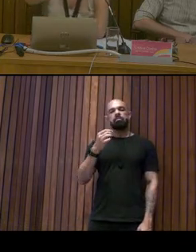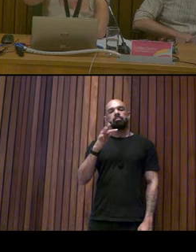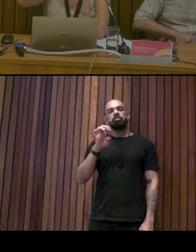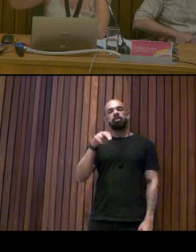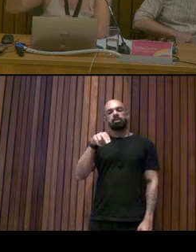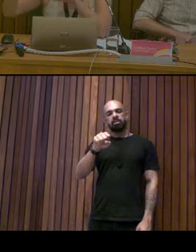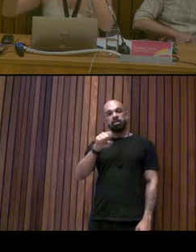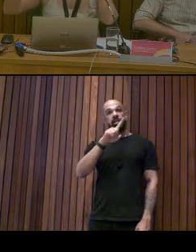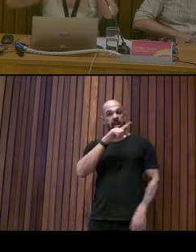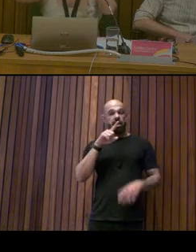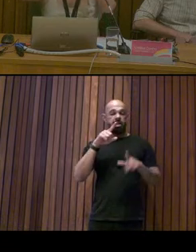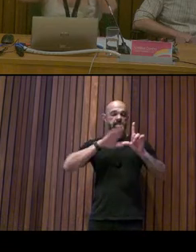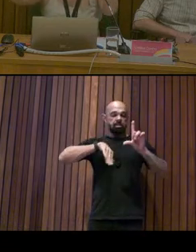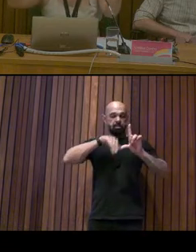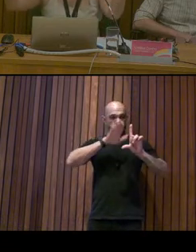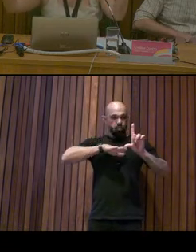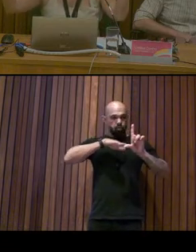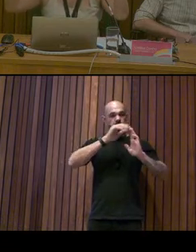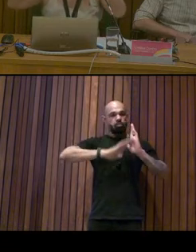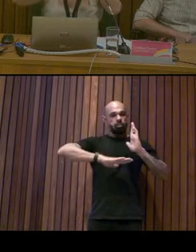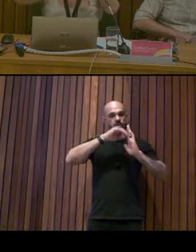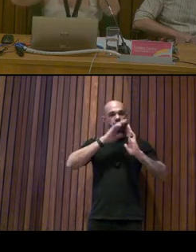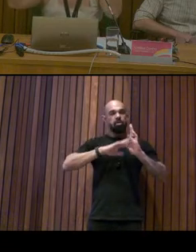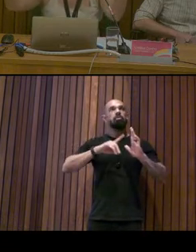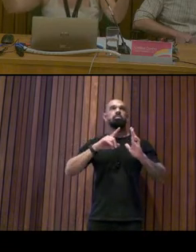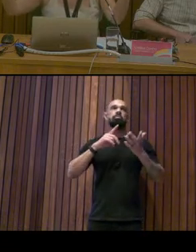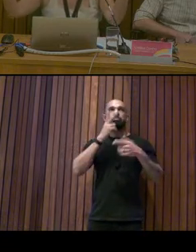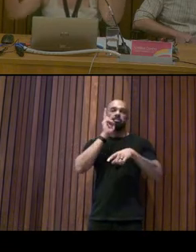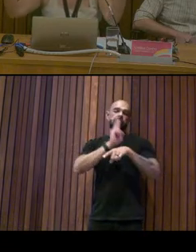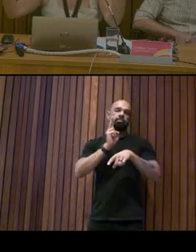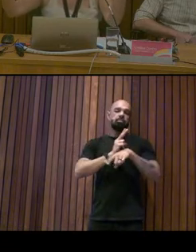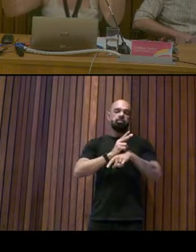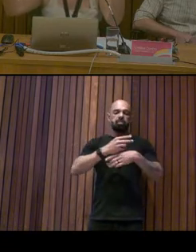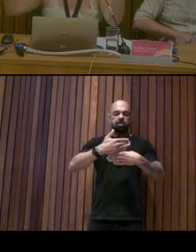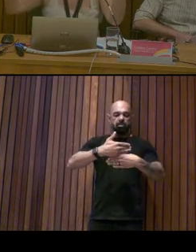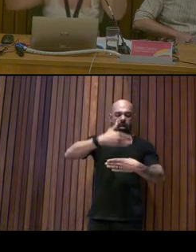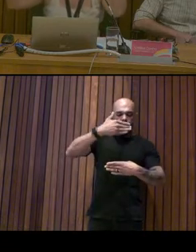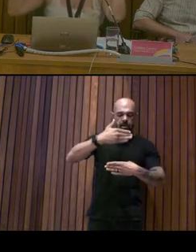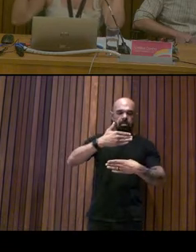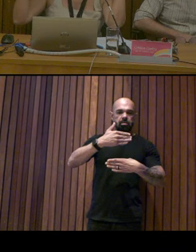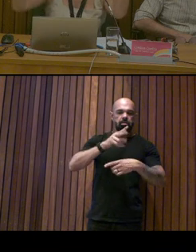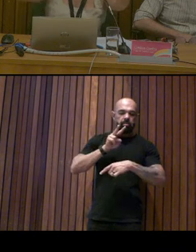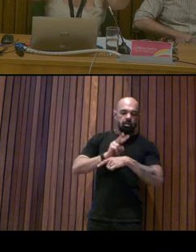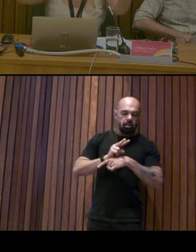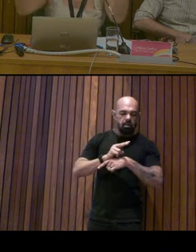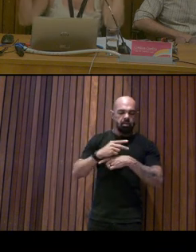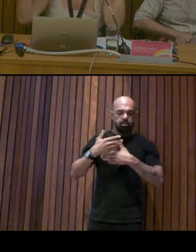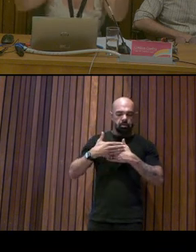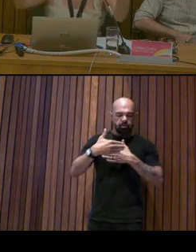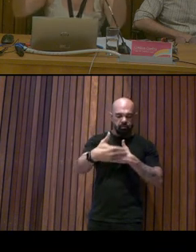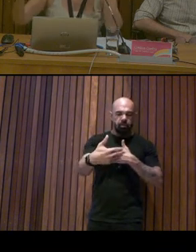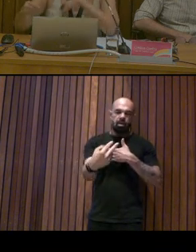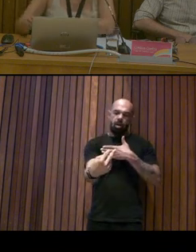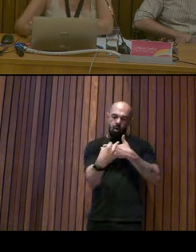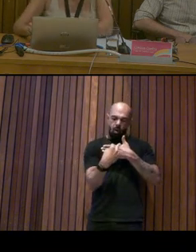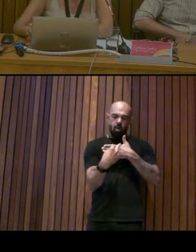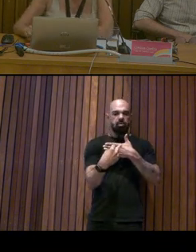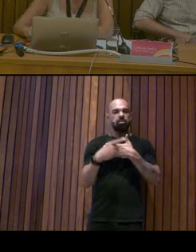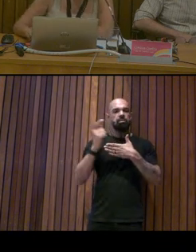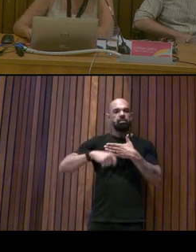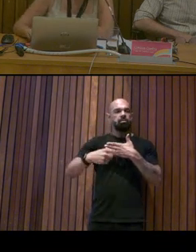mural ele foi feito no guarda-corpo, vamos dizer assim, do coro da igreja, né? Você vê quem entra olhando para